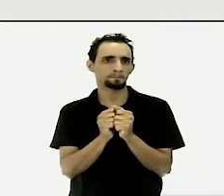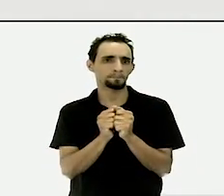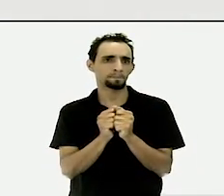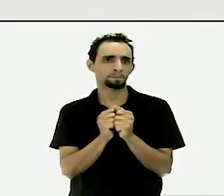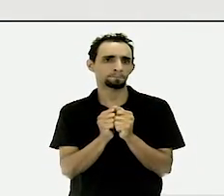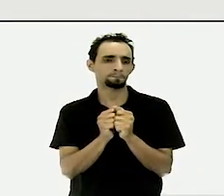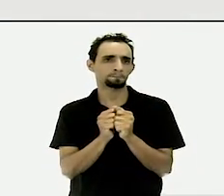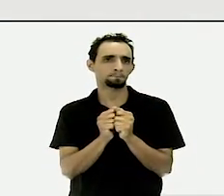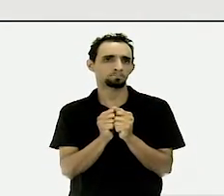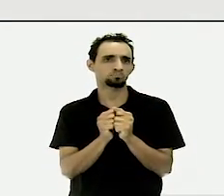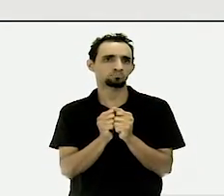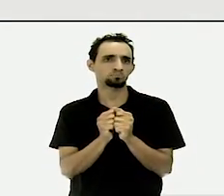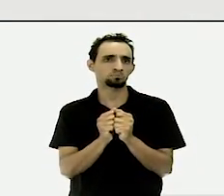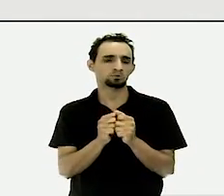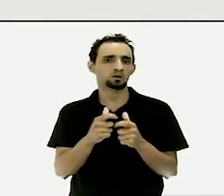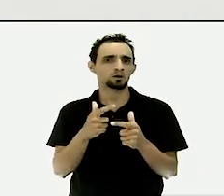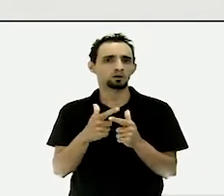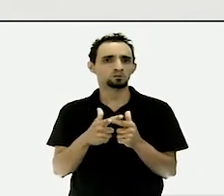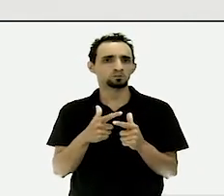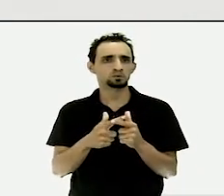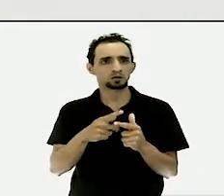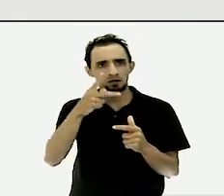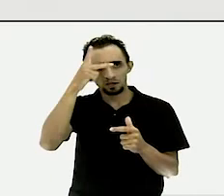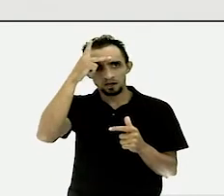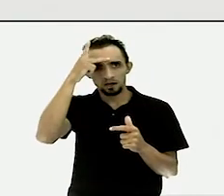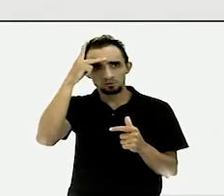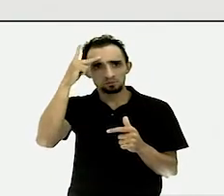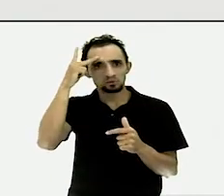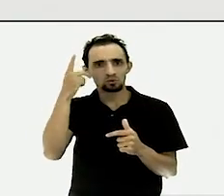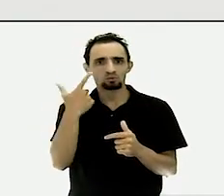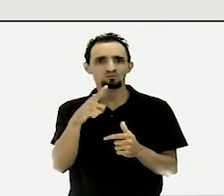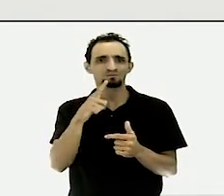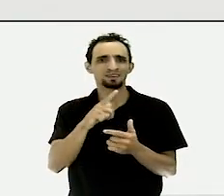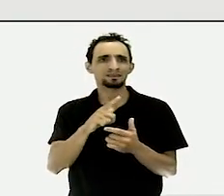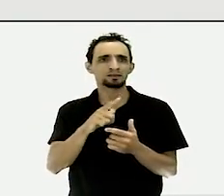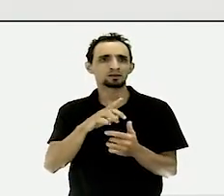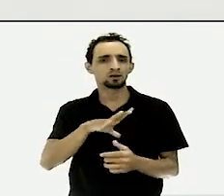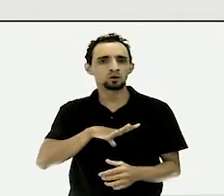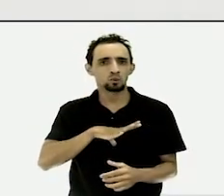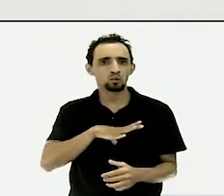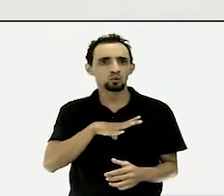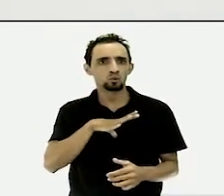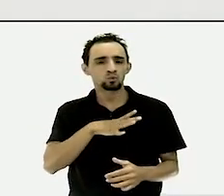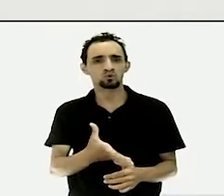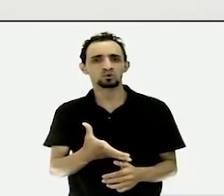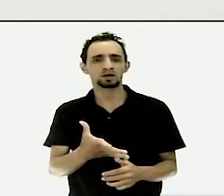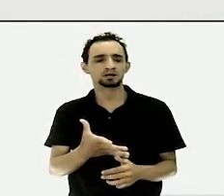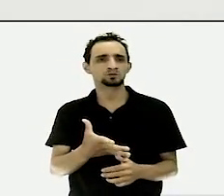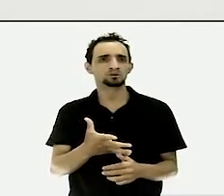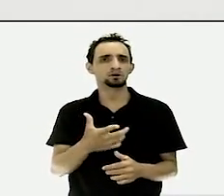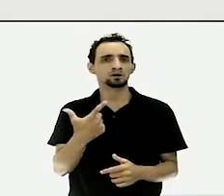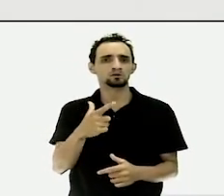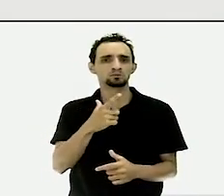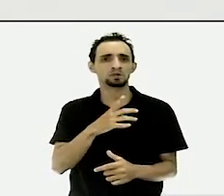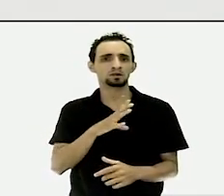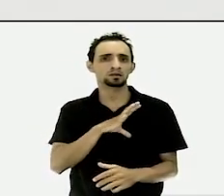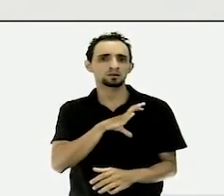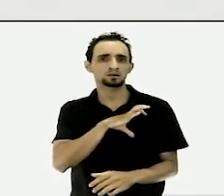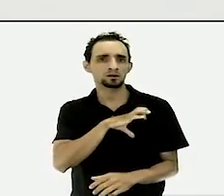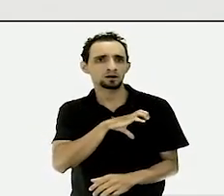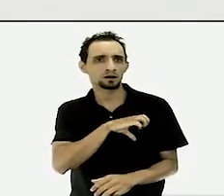a agressão perto de crianças, depois crescem cheias de traumas. Então eu voto com maior alegria a moção de